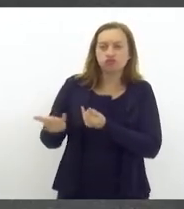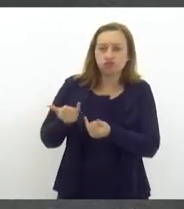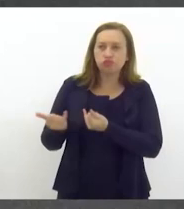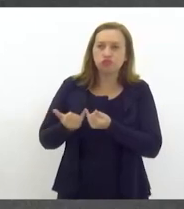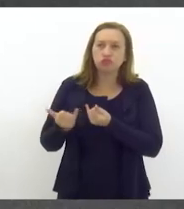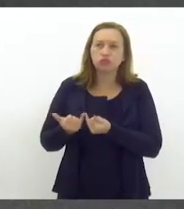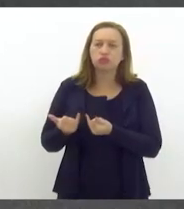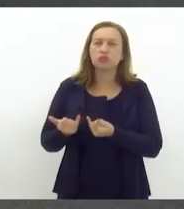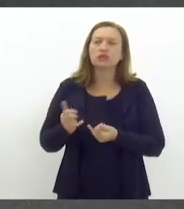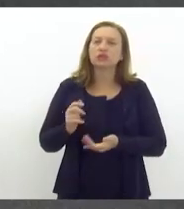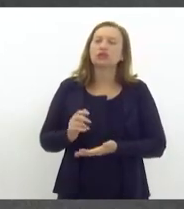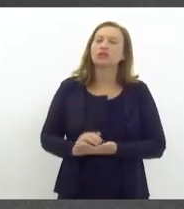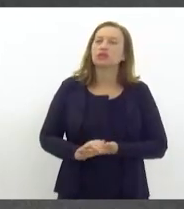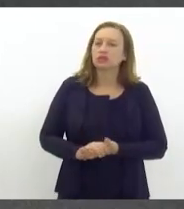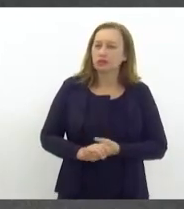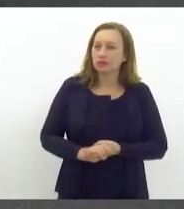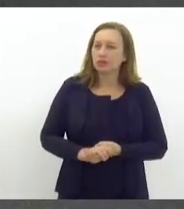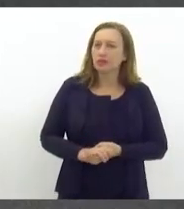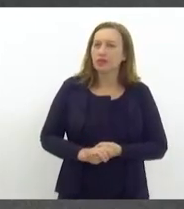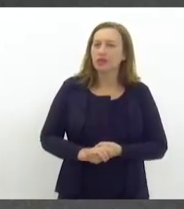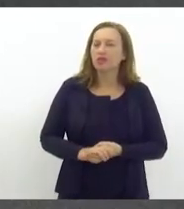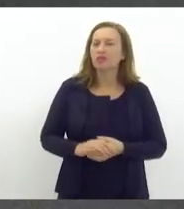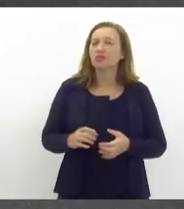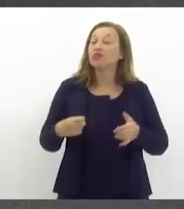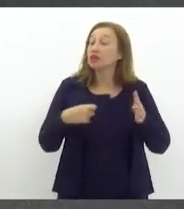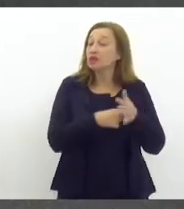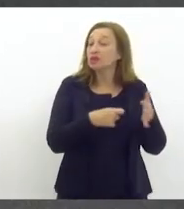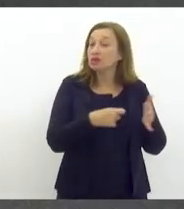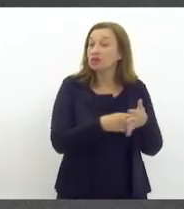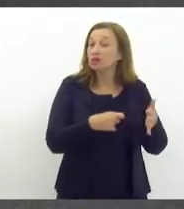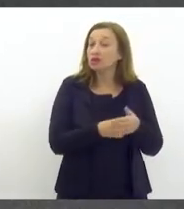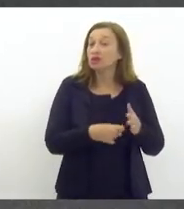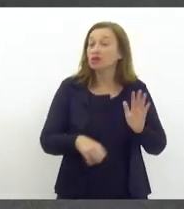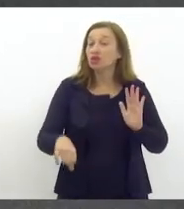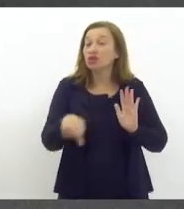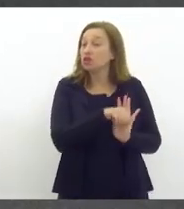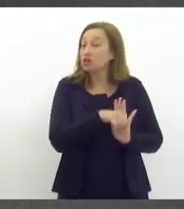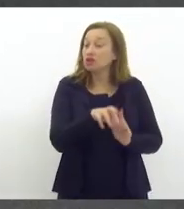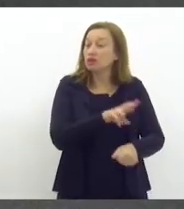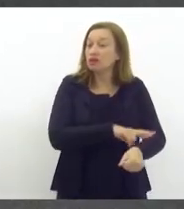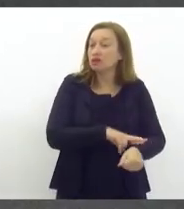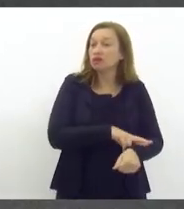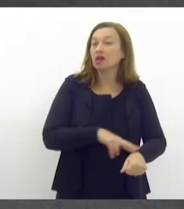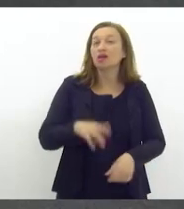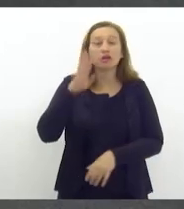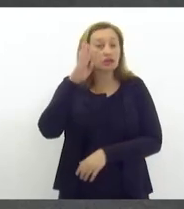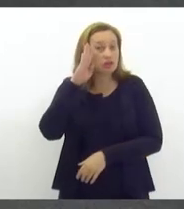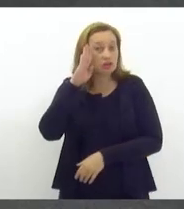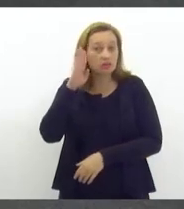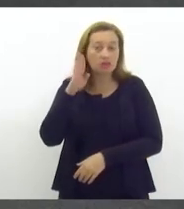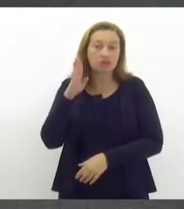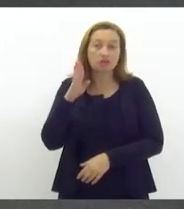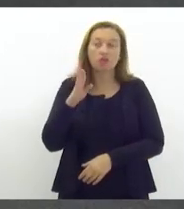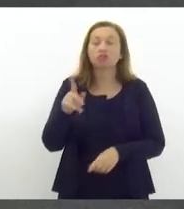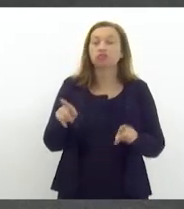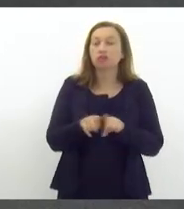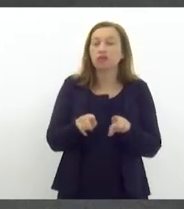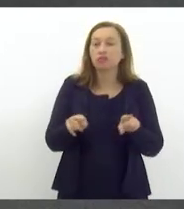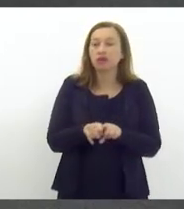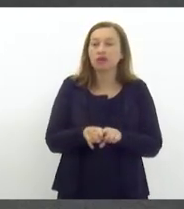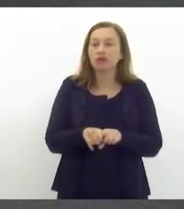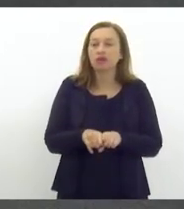constantemente muitas denúncias de crimes raciais, em especial também de